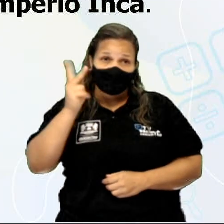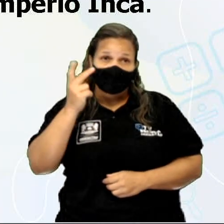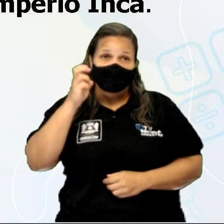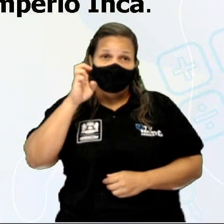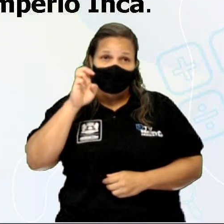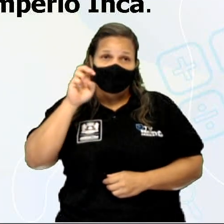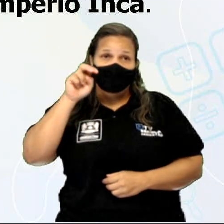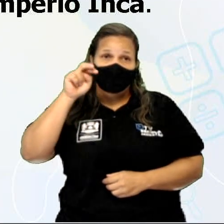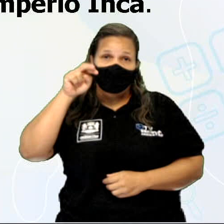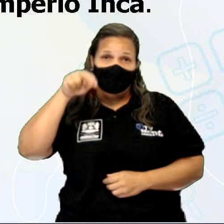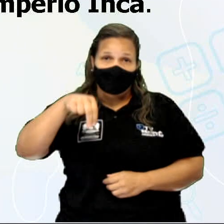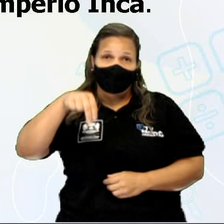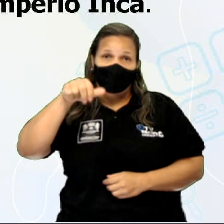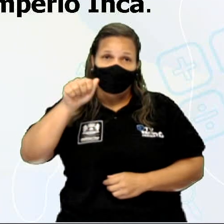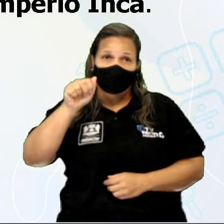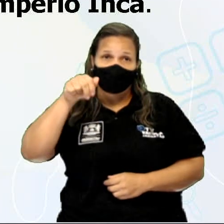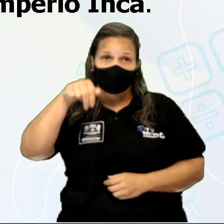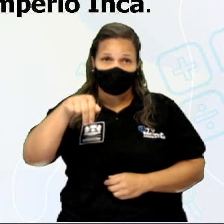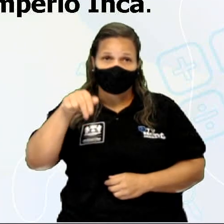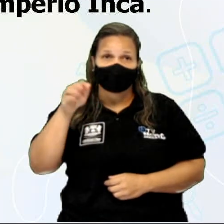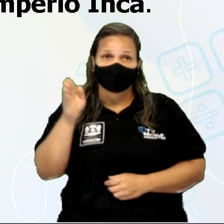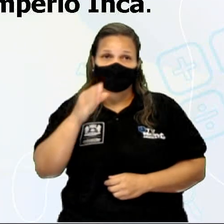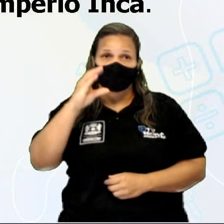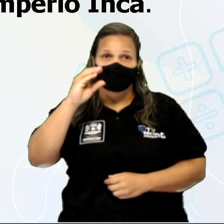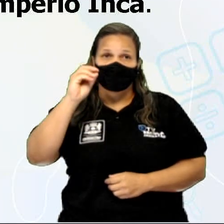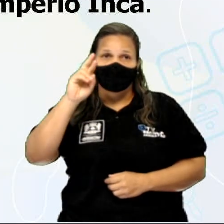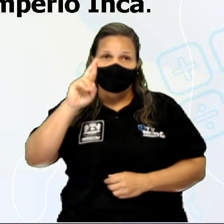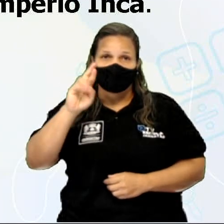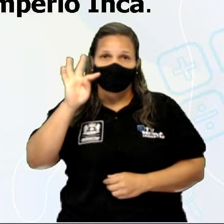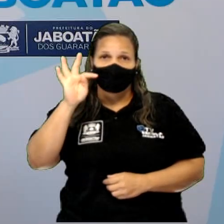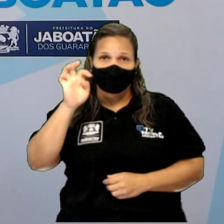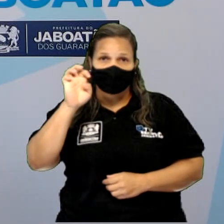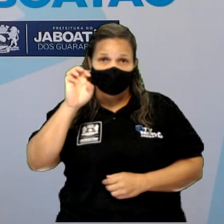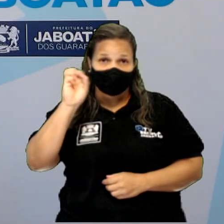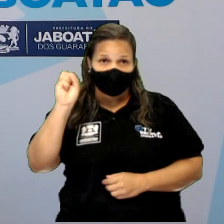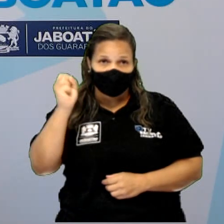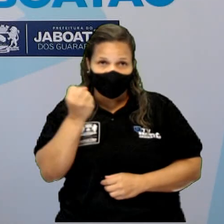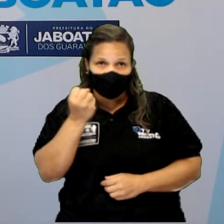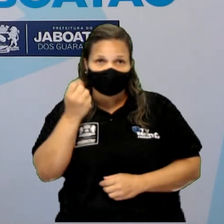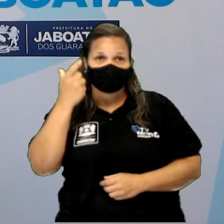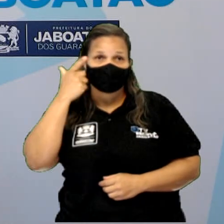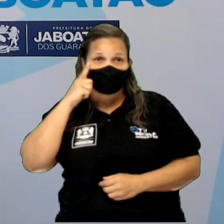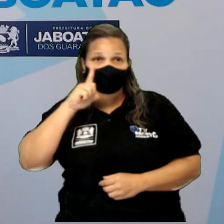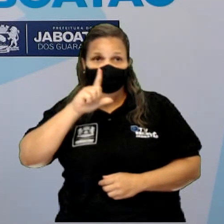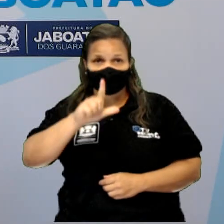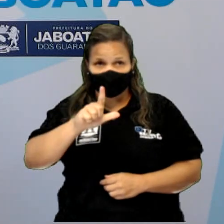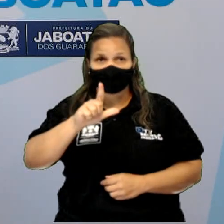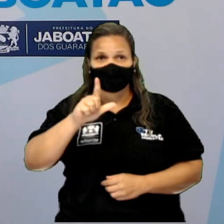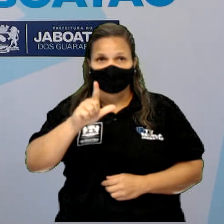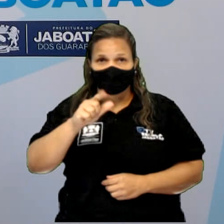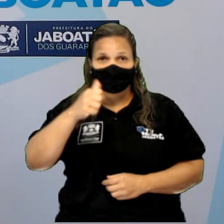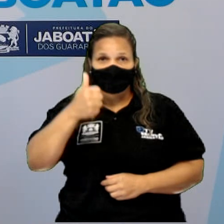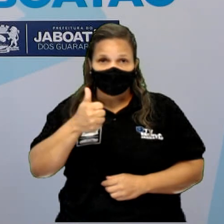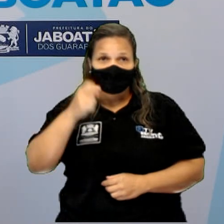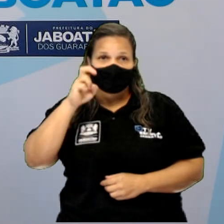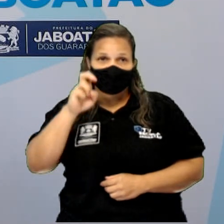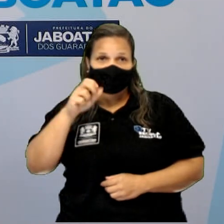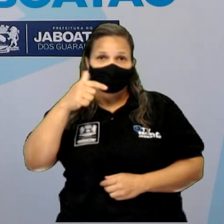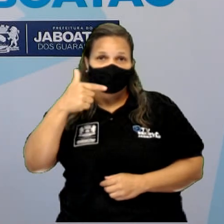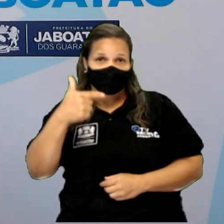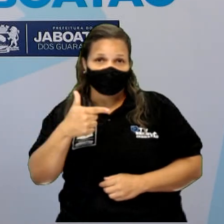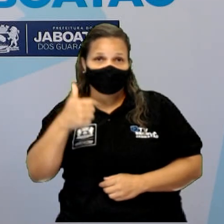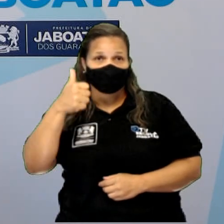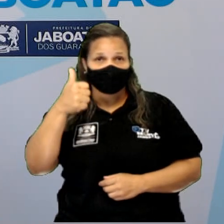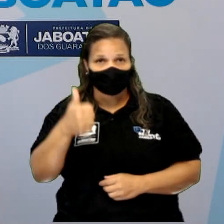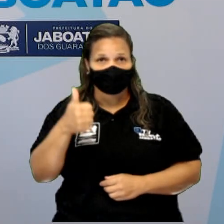1521, e Francisco Pizarro, que em 1533, veja, poucos anos depois, dominou o Império Inca. E todos